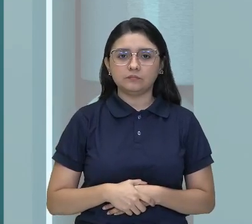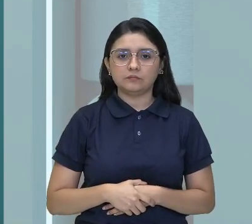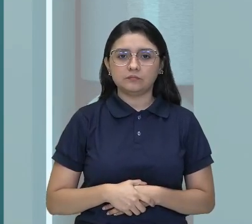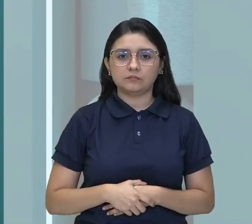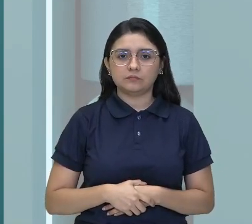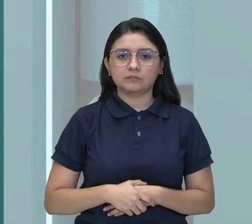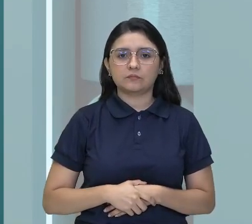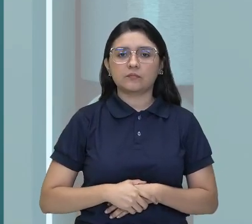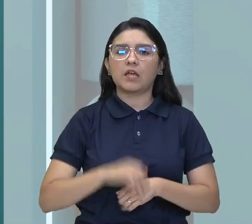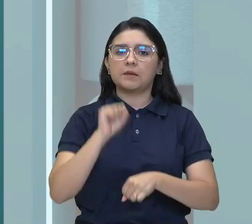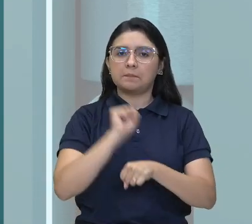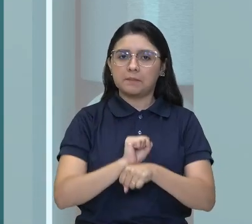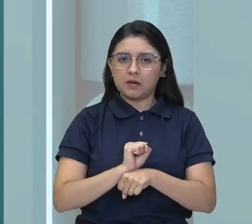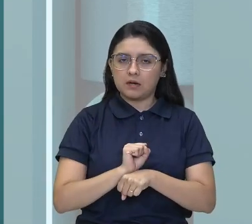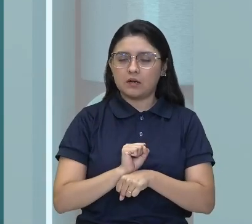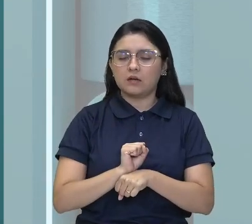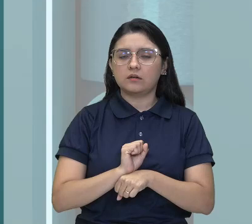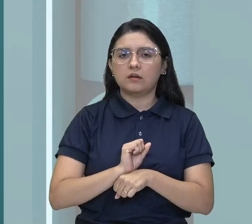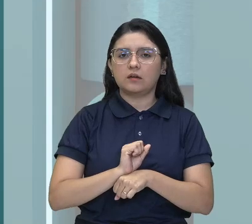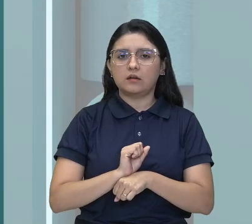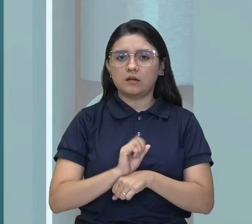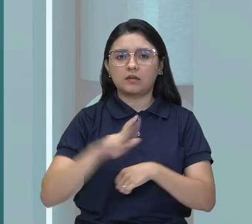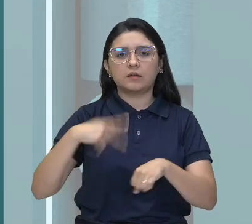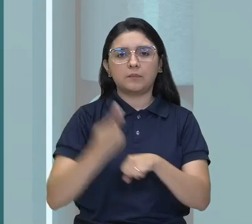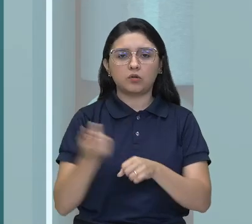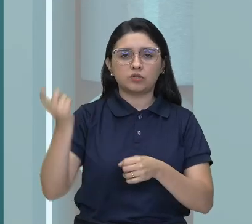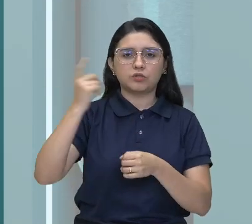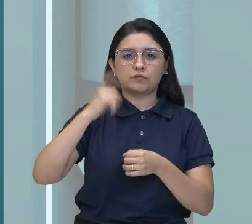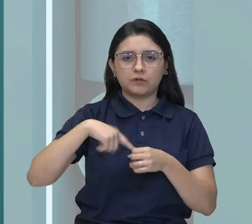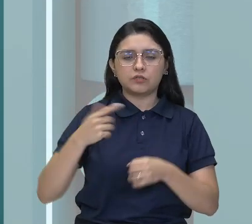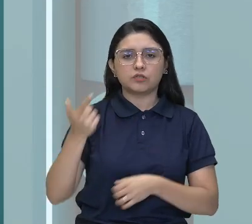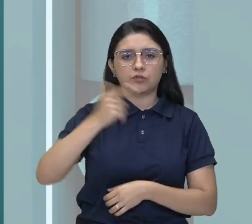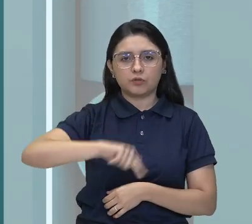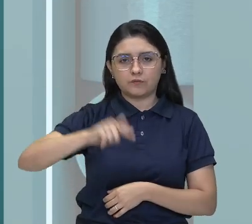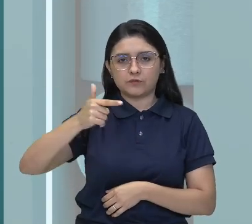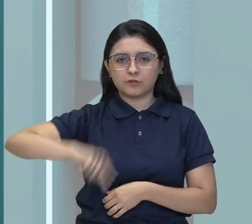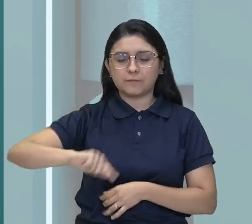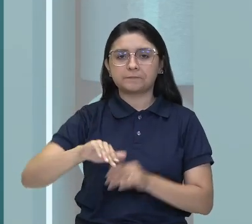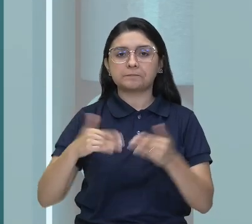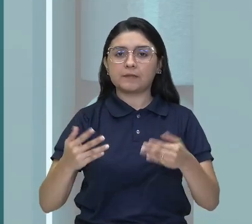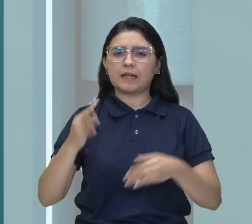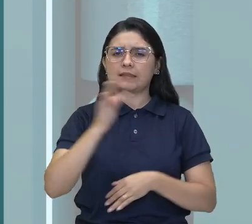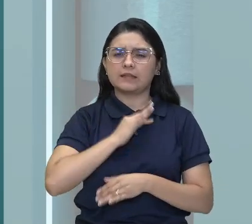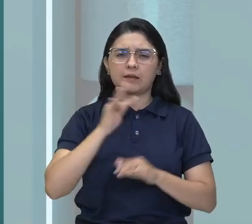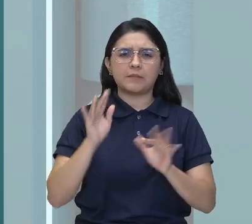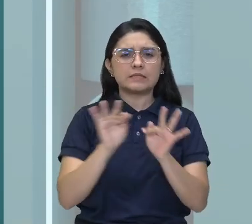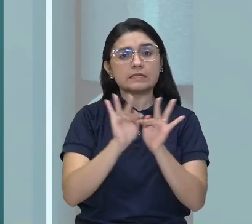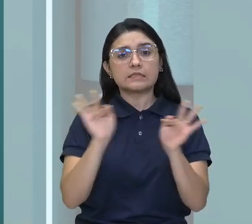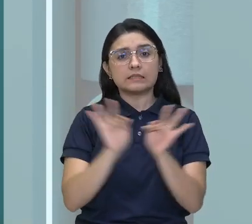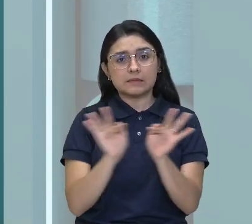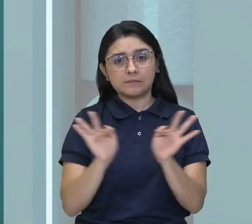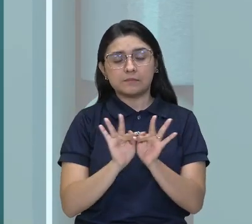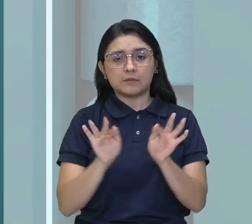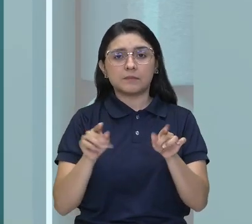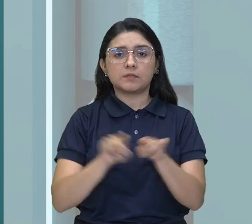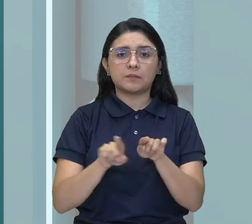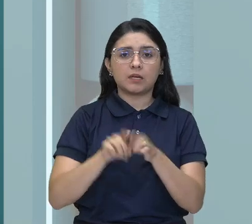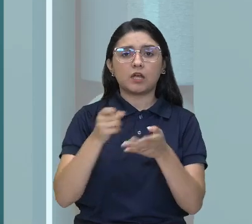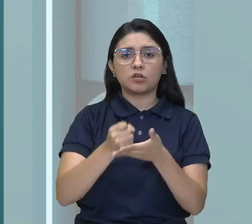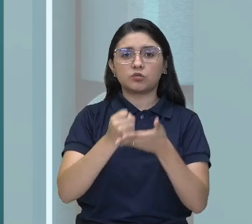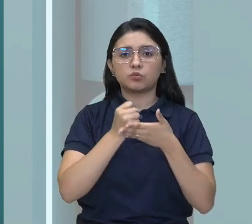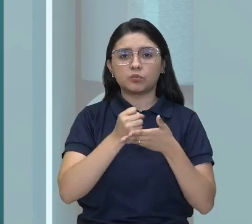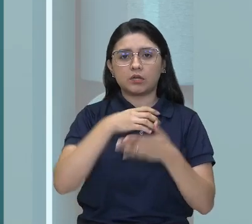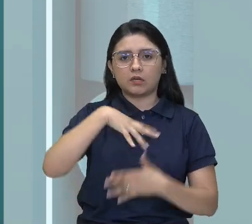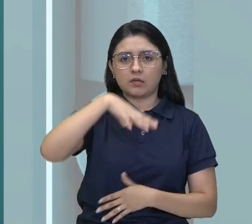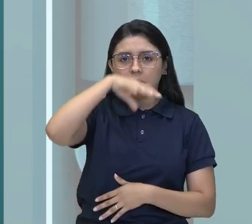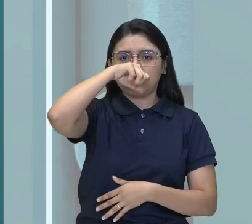depois é pausada, aí vai. Então tem várias técnicas, essa aí é a mais simples, mas que trabalha também a respiração